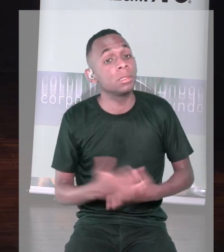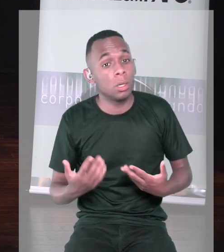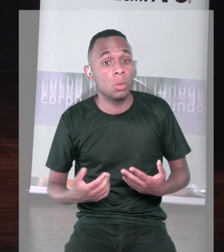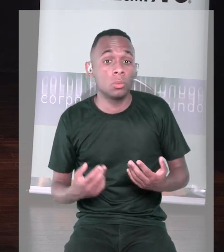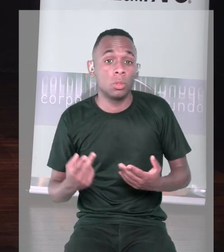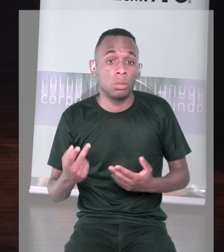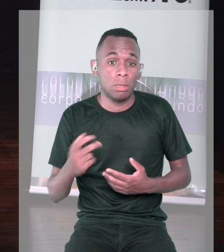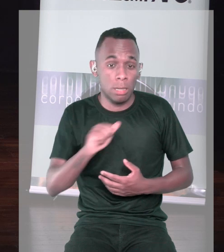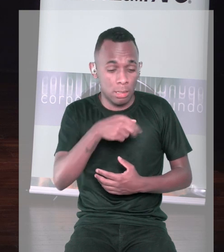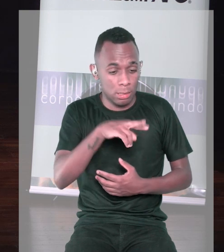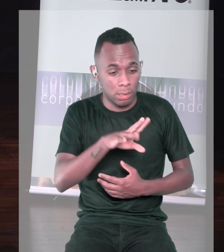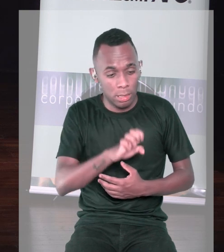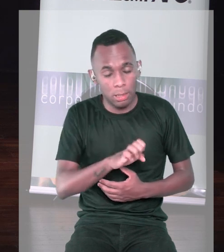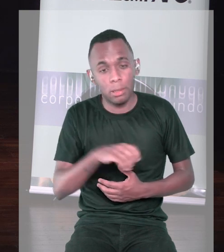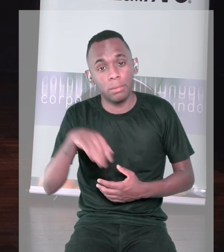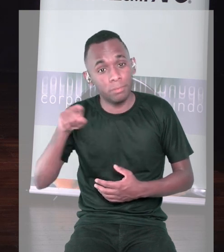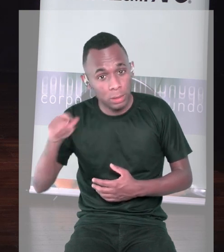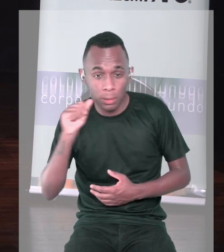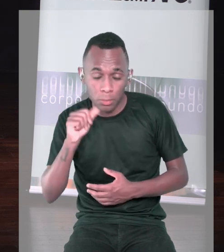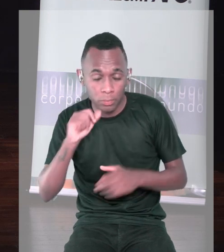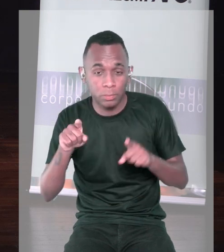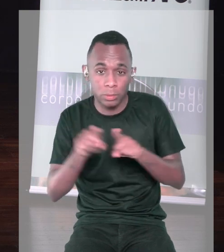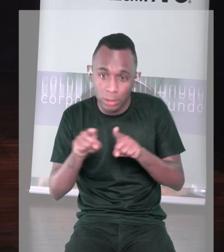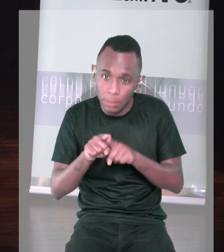André e Dorine saltaram vários,